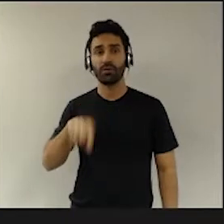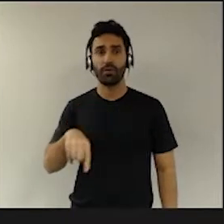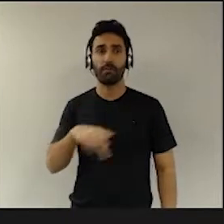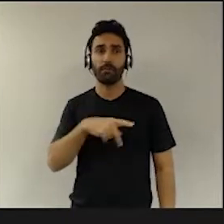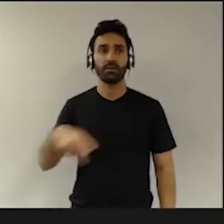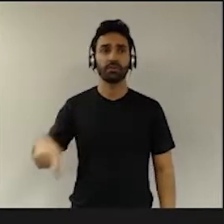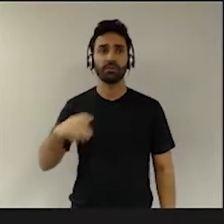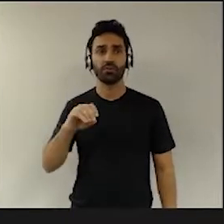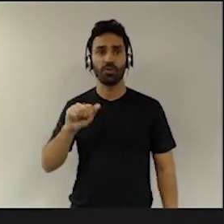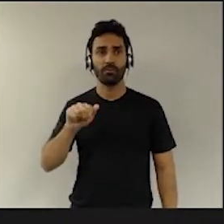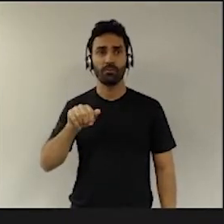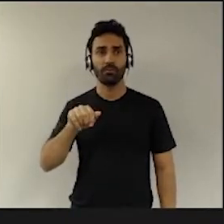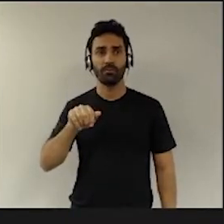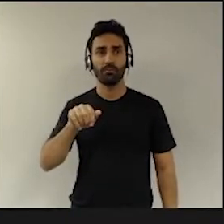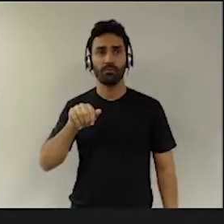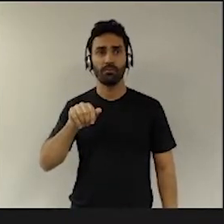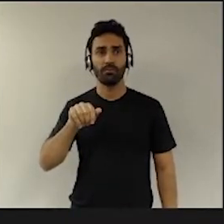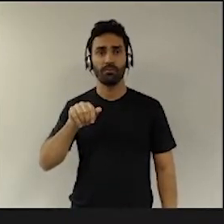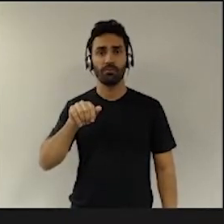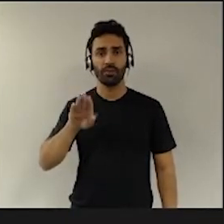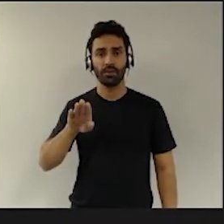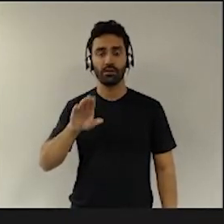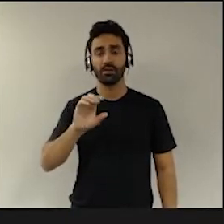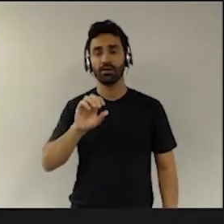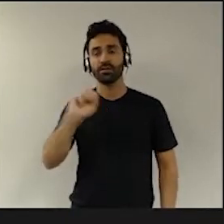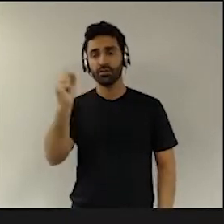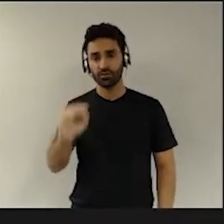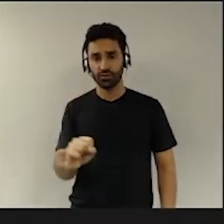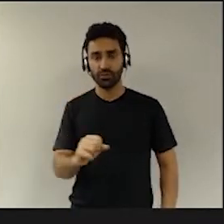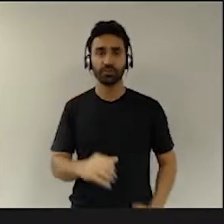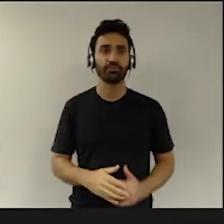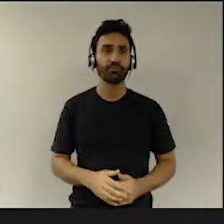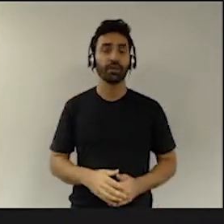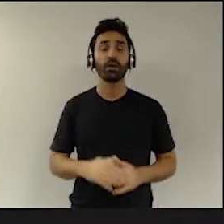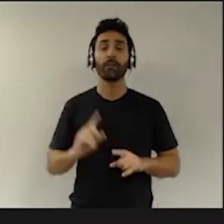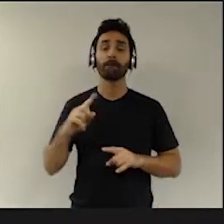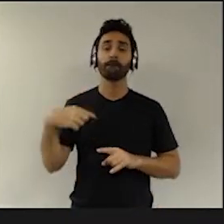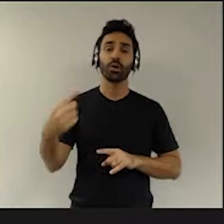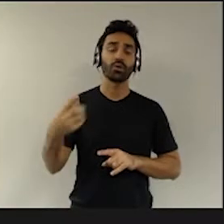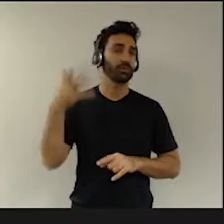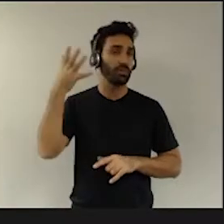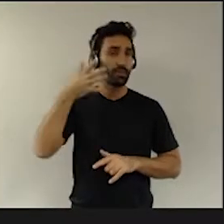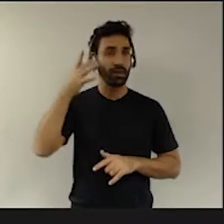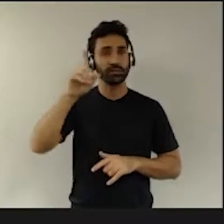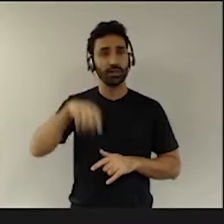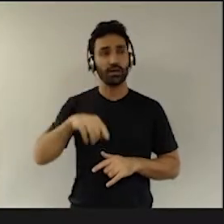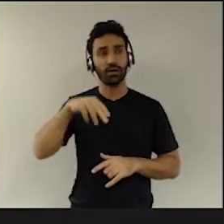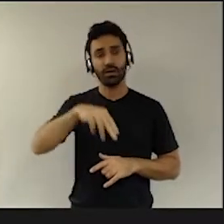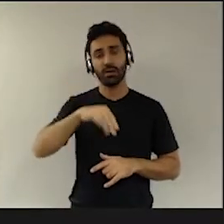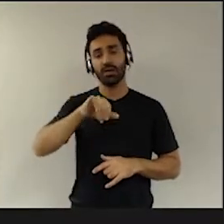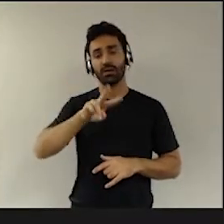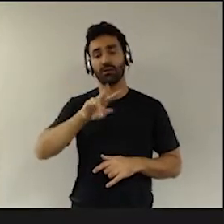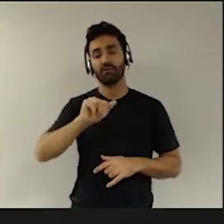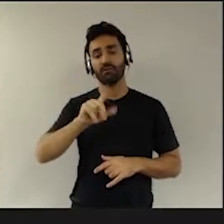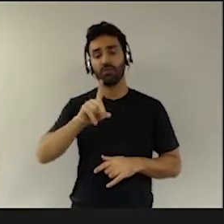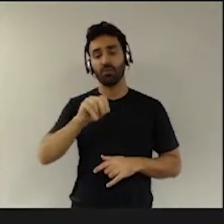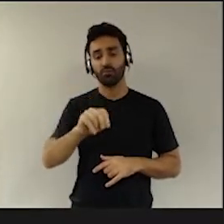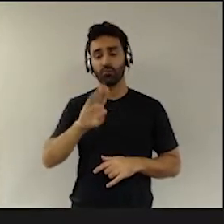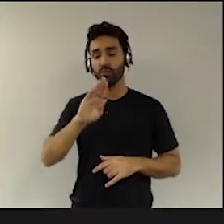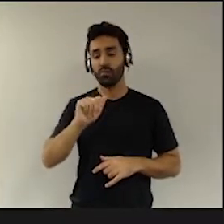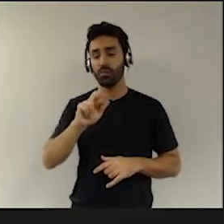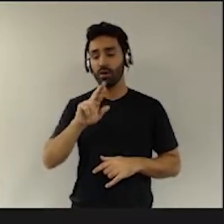da OAB Sergipe. O palestrante seguinte é o doutor Nivaldo Barbosa da Silva